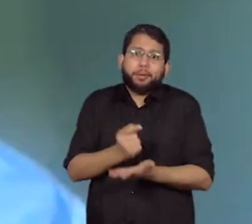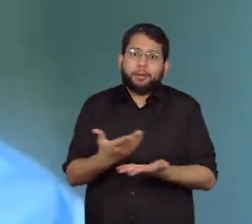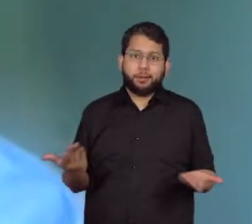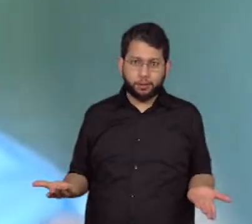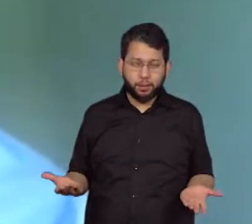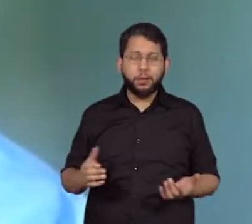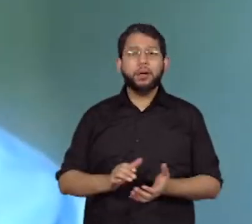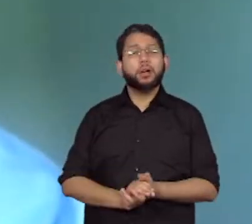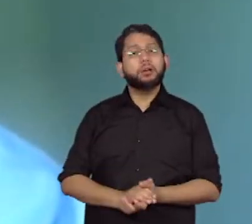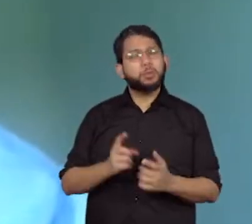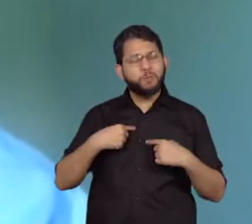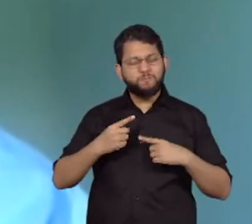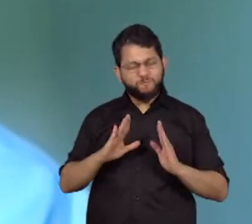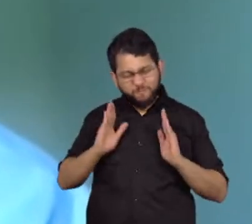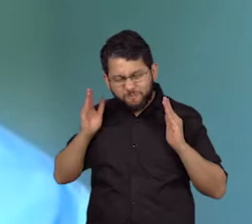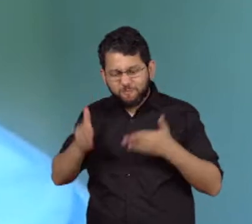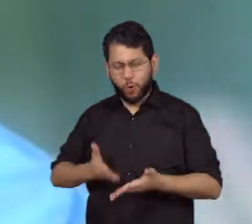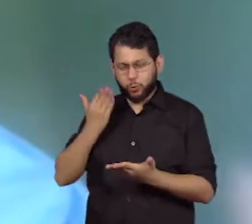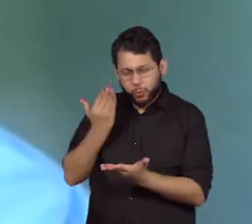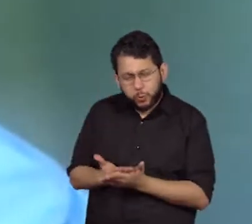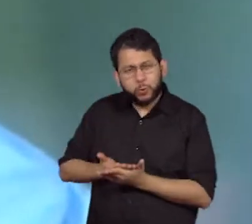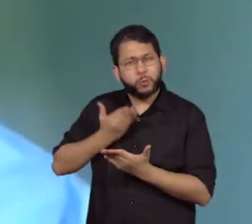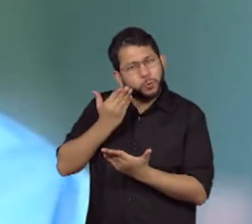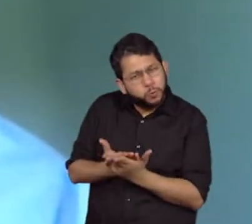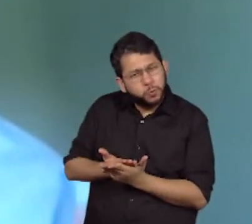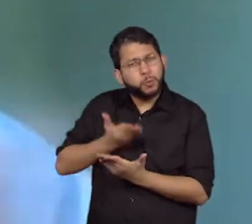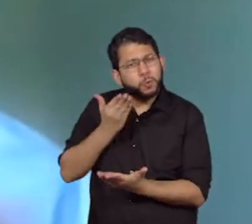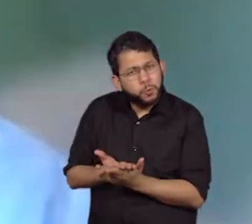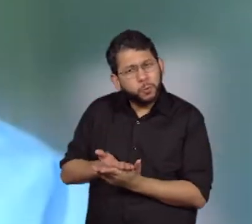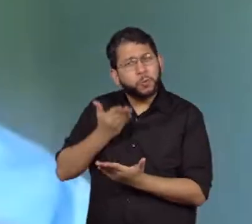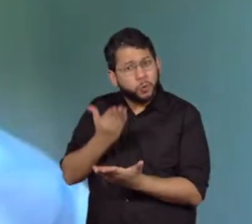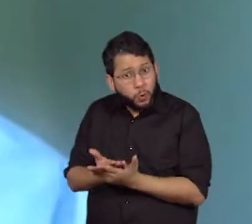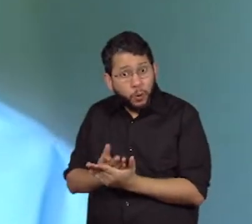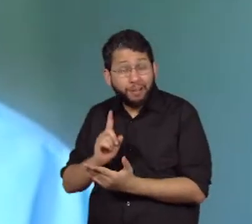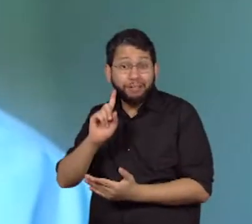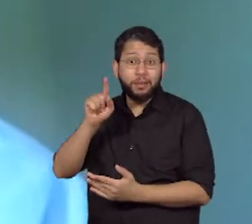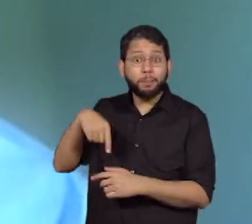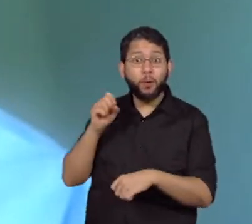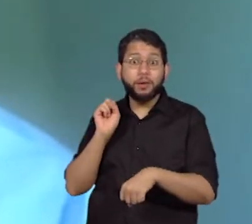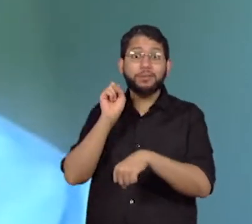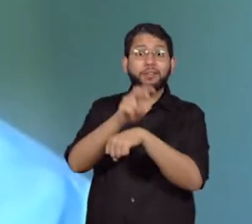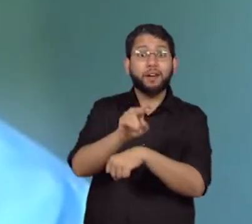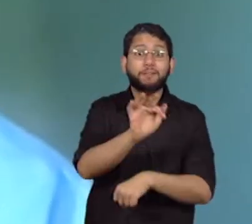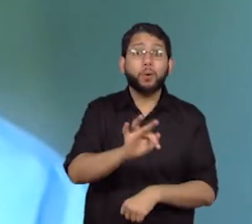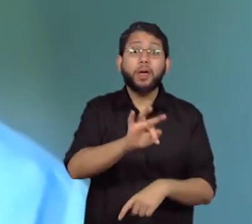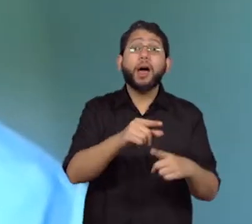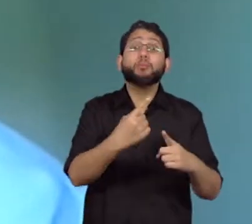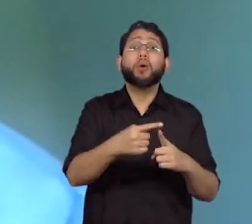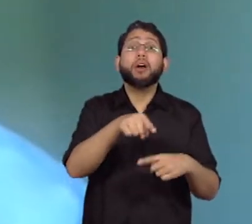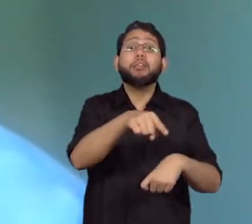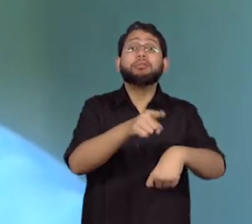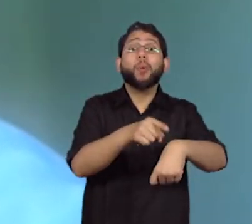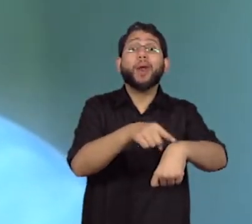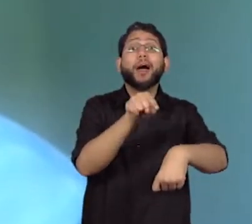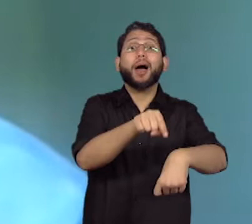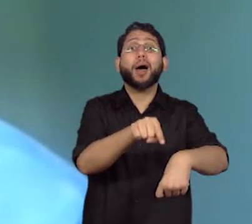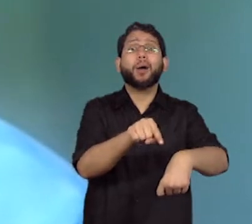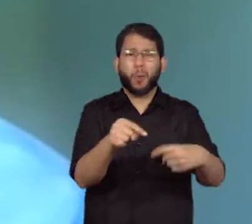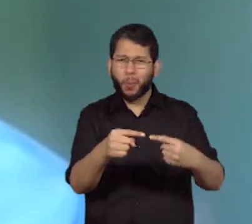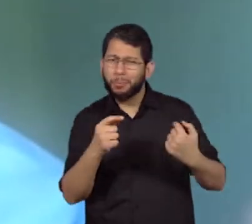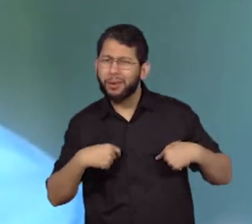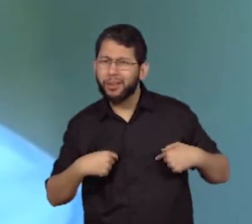ter que focar nisso, vou ter que estudar muito e vou ter que encontrar uma faculdade que eu consiga conciliar os horários também, porque eu vou ter que trabalhar. E a